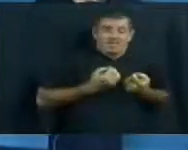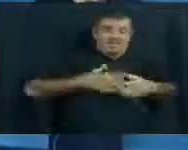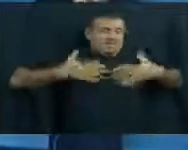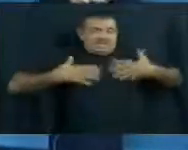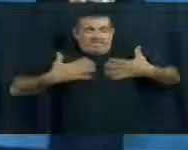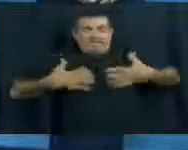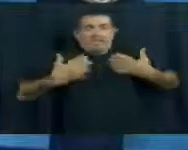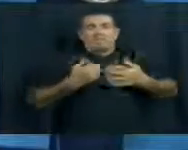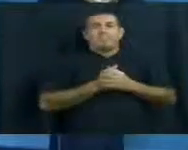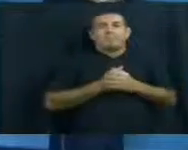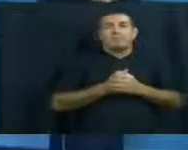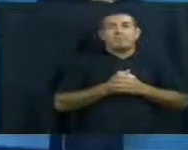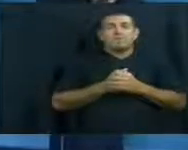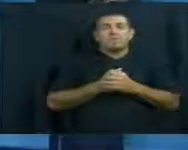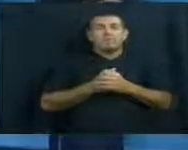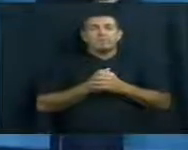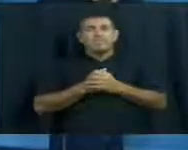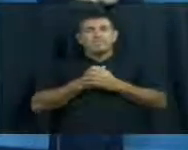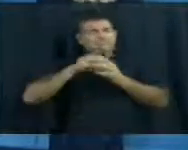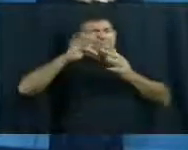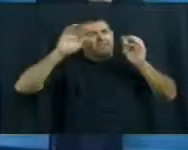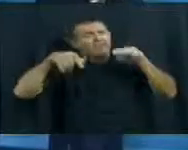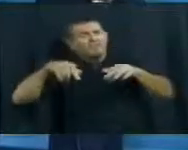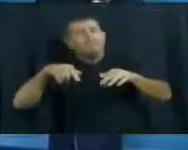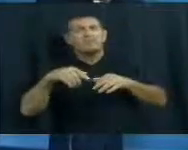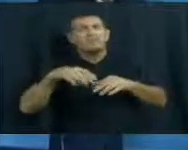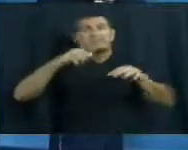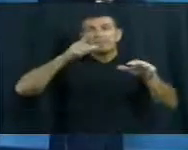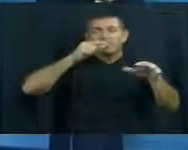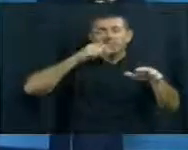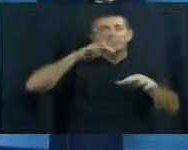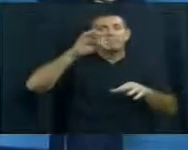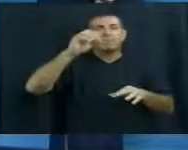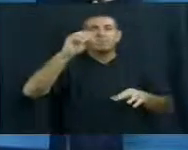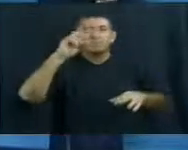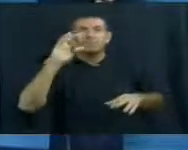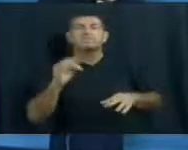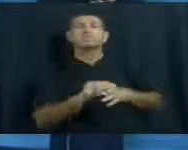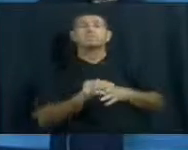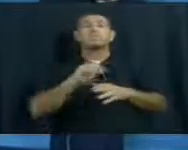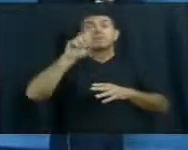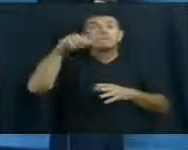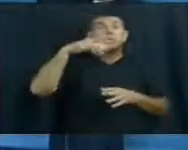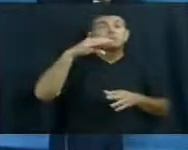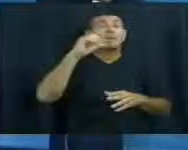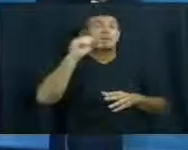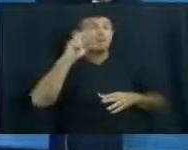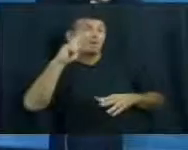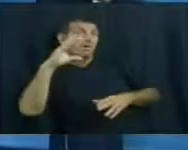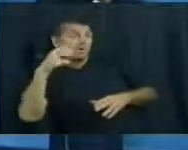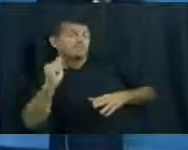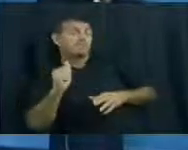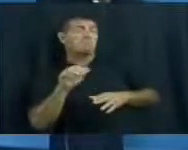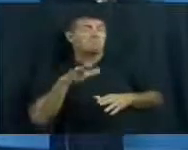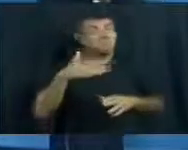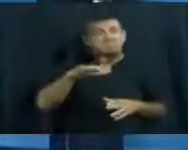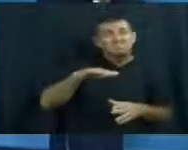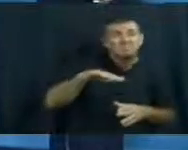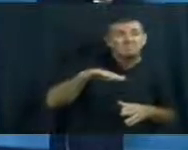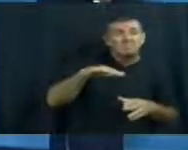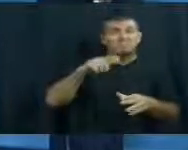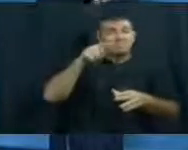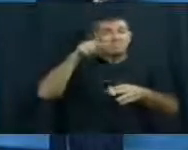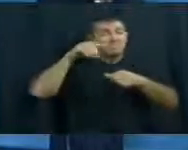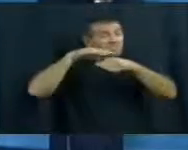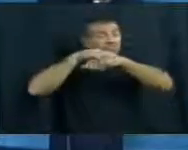toda, lá no Cantinho Forte, o bloquinho A Moda C. Aí vamos lá, então, lá para a Arca, por volta de 19 horas, vamos